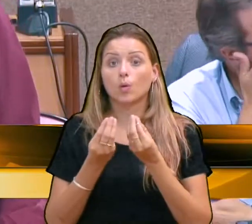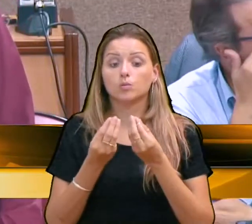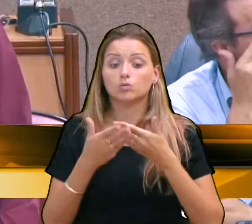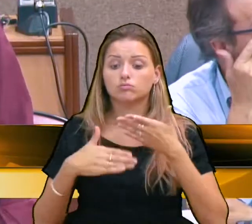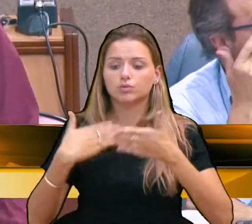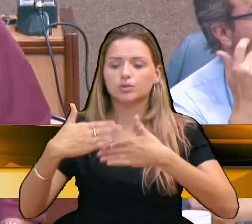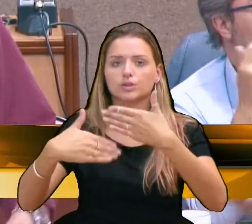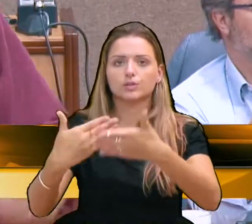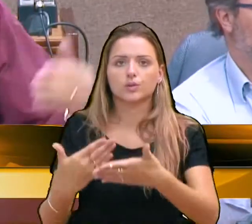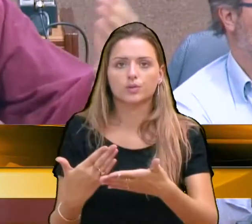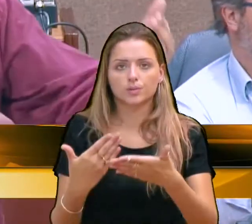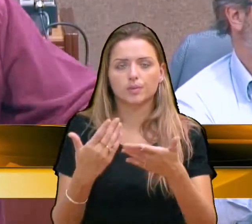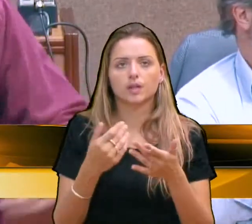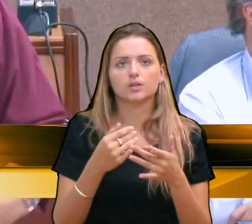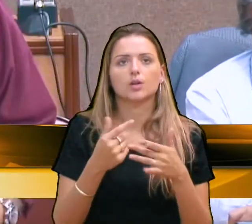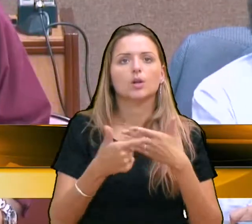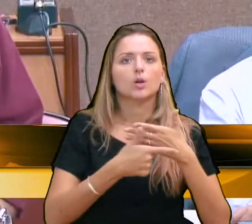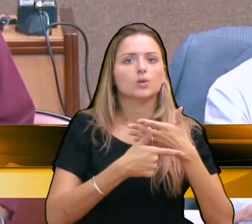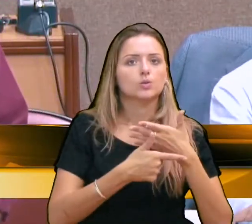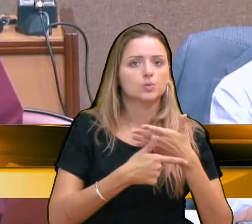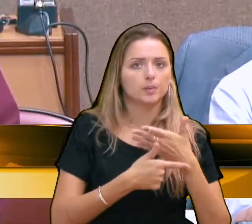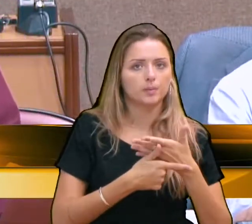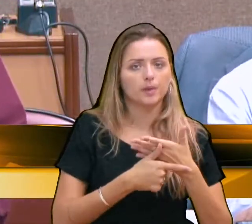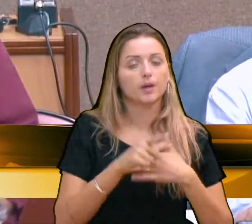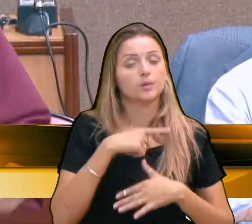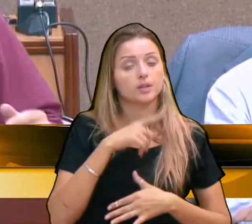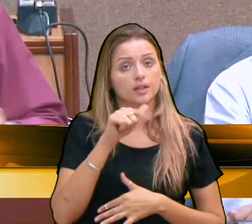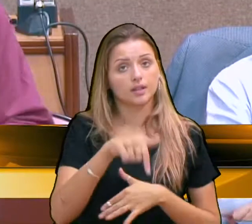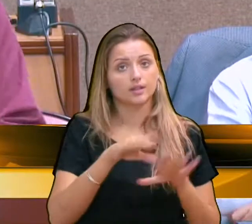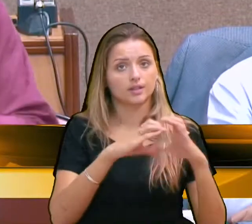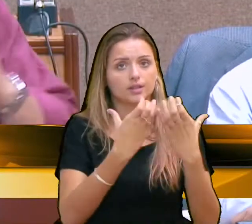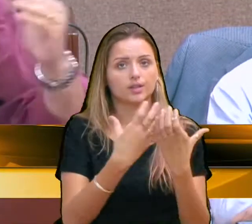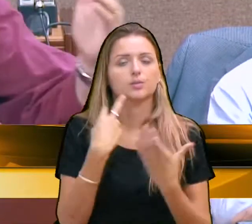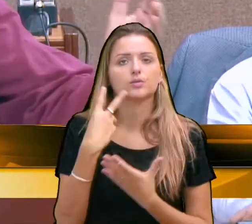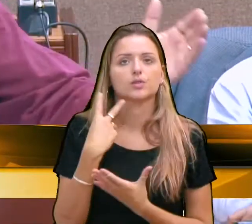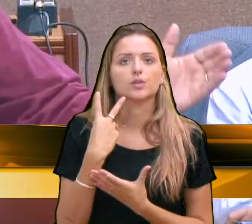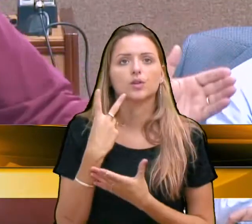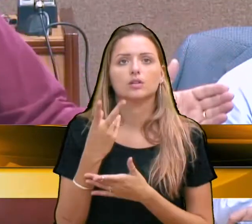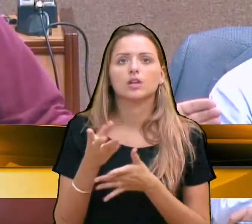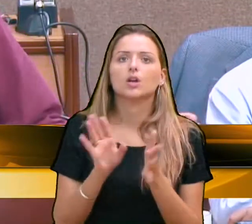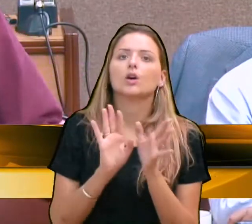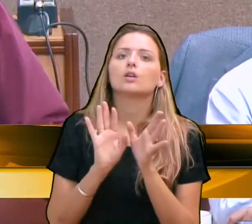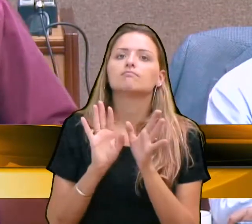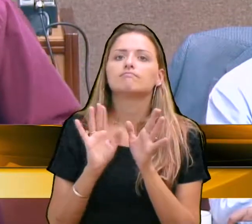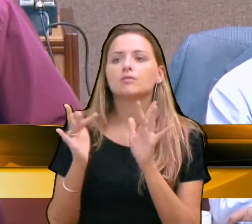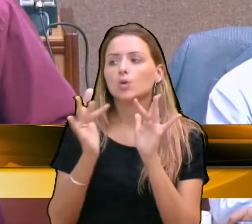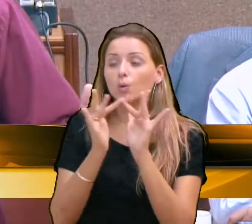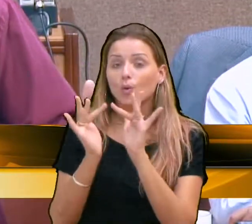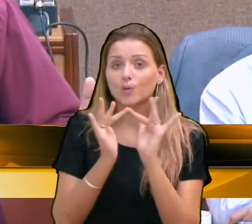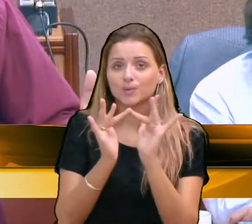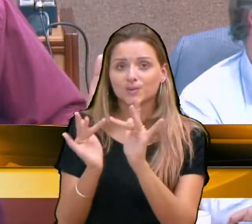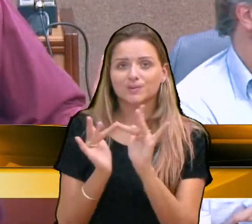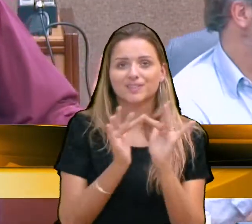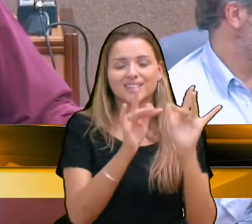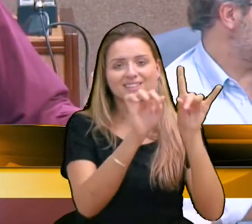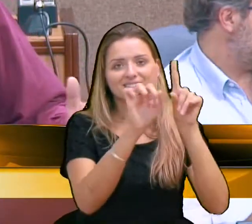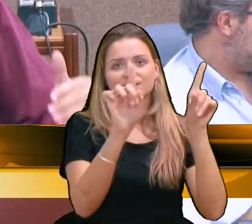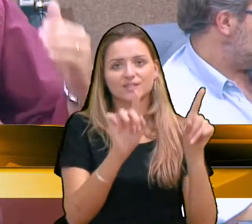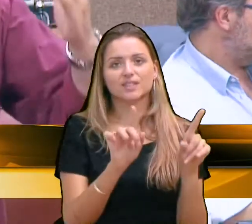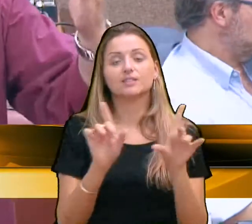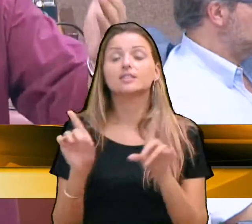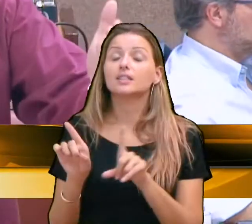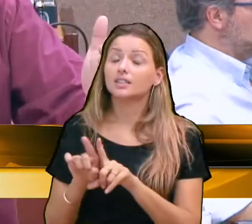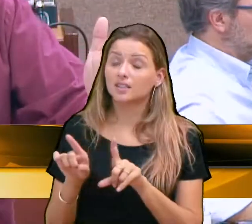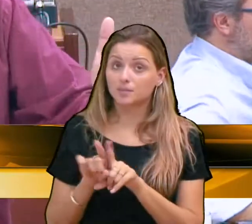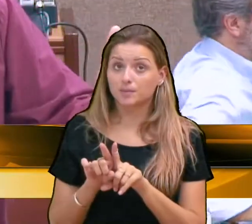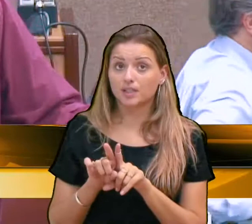processo legislativo, as funções que esta casa tem, enfim, interagir um pouco com os servidores e também